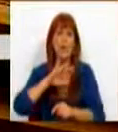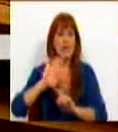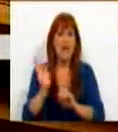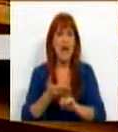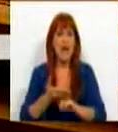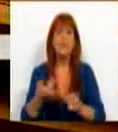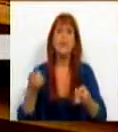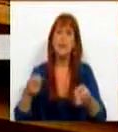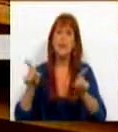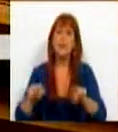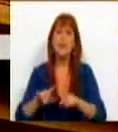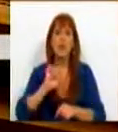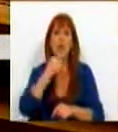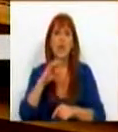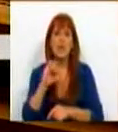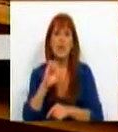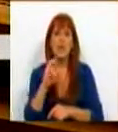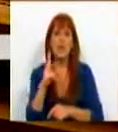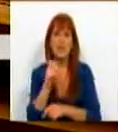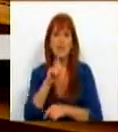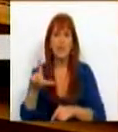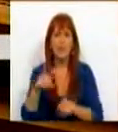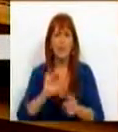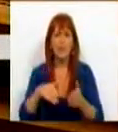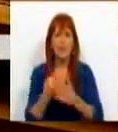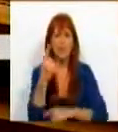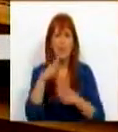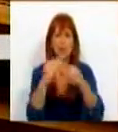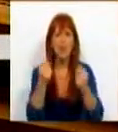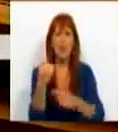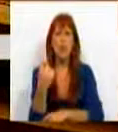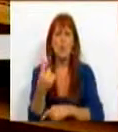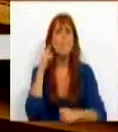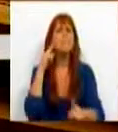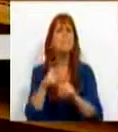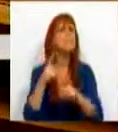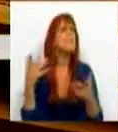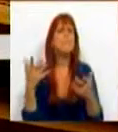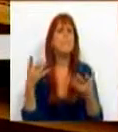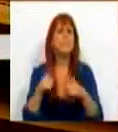Penal e também ao Código Civil. E também uma proposta de resolução que visa